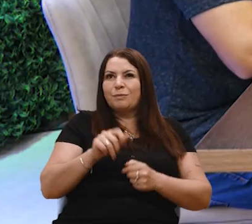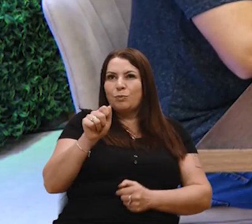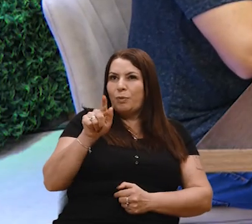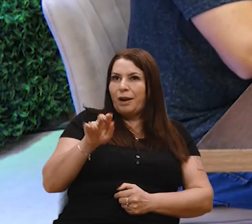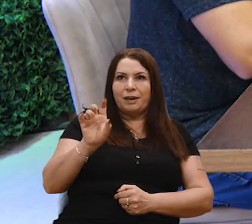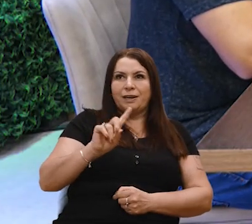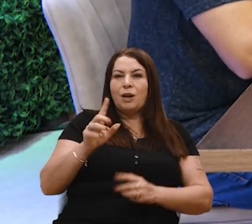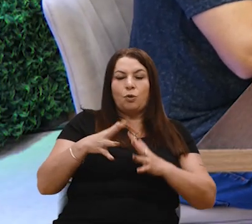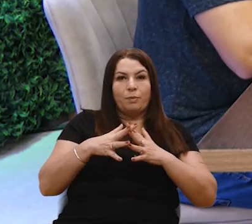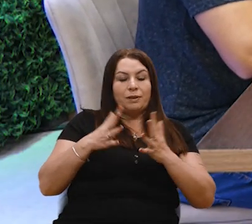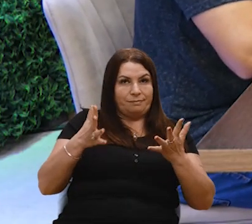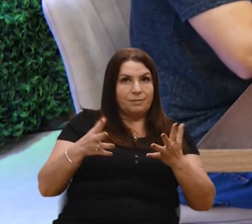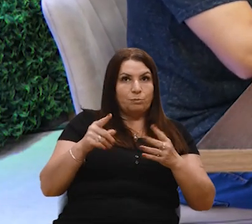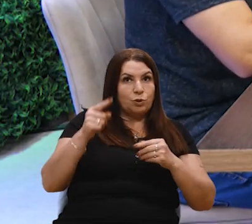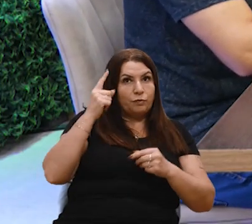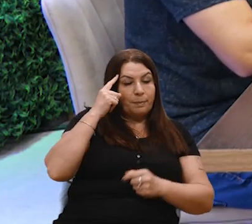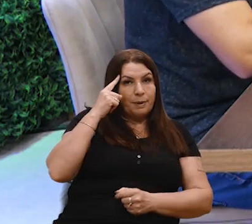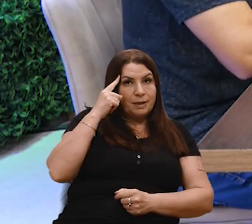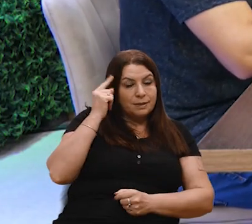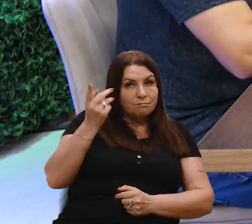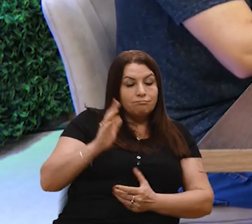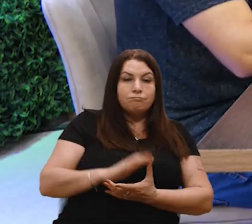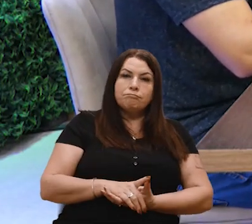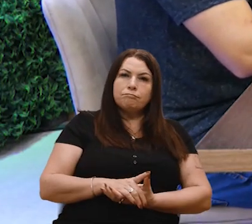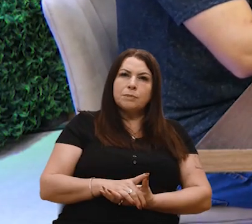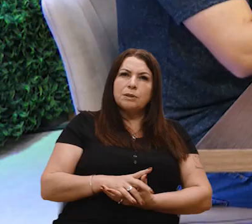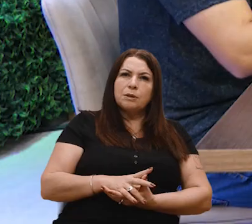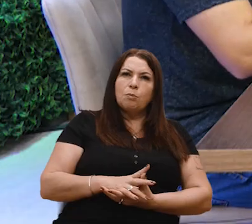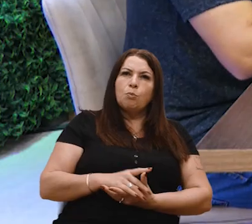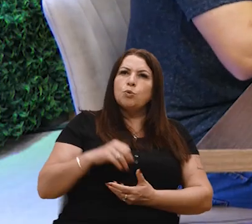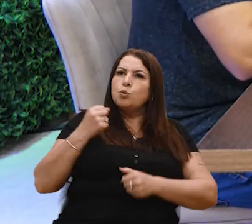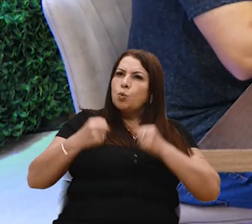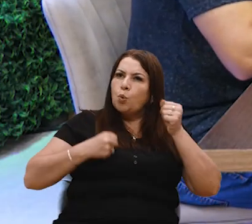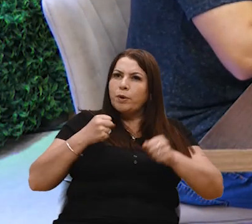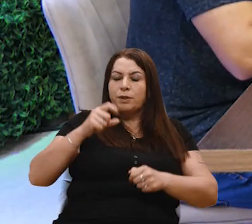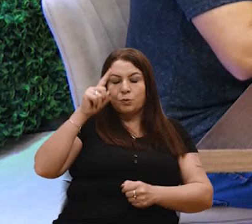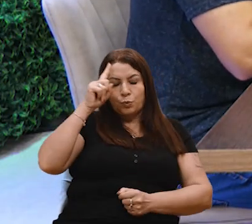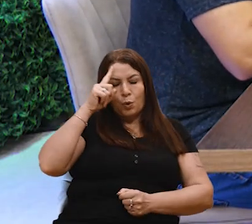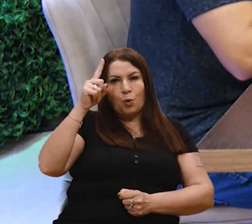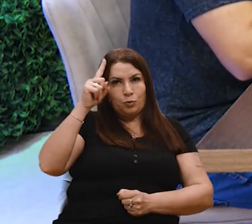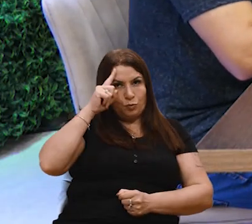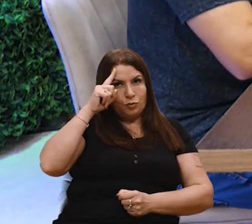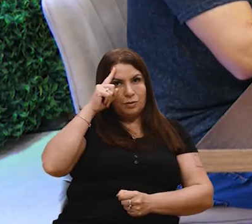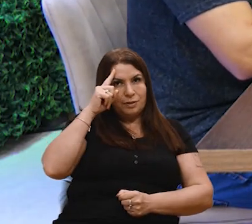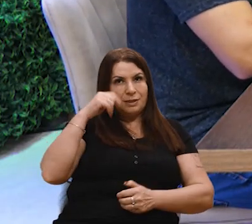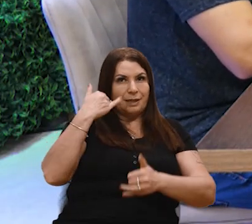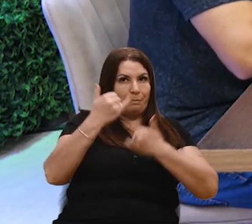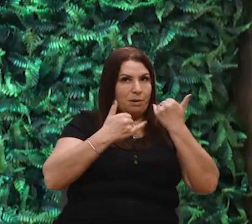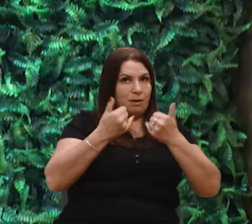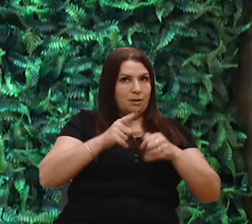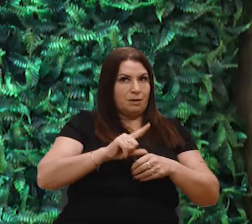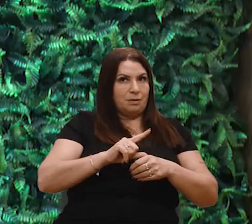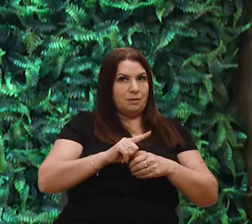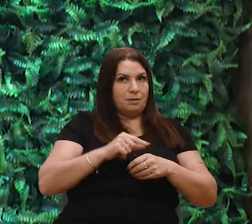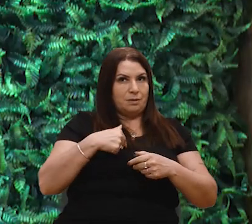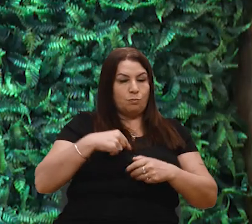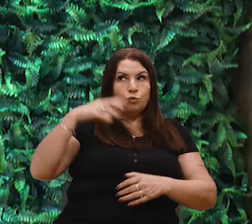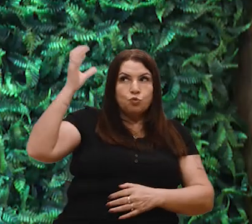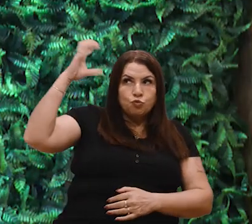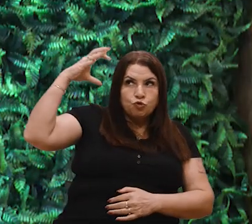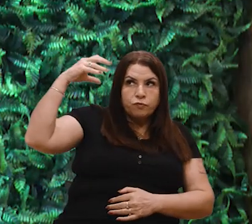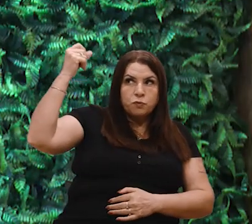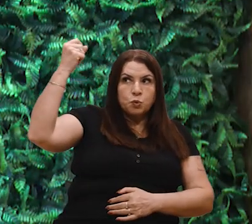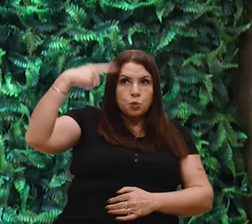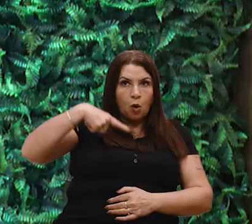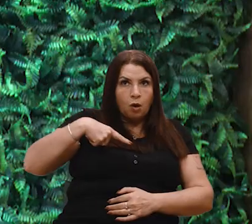coisinha ou outra, Sim, mas o Ali é não... complicado, bem complicado. Porque tu fica pensando, fazer tantas corridas todos os dias, a gente brincou antes, né, Rafael?